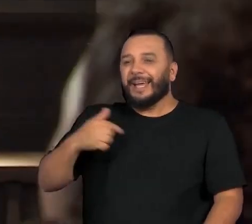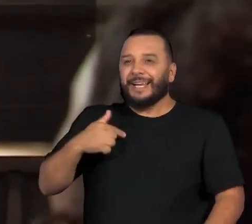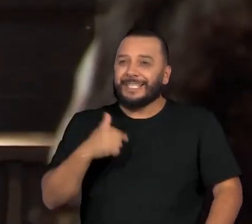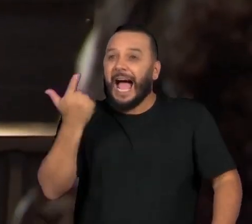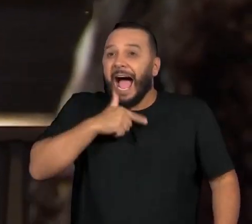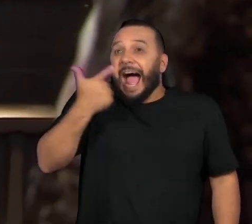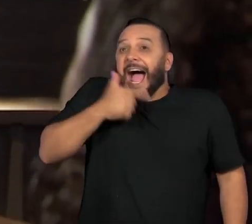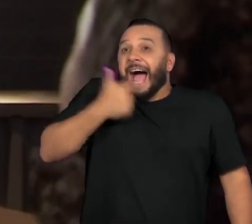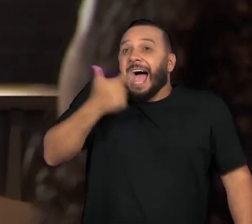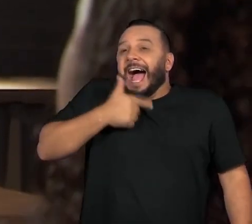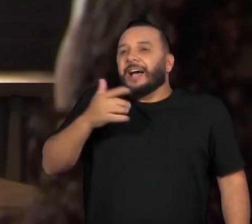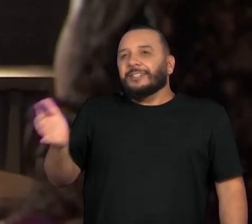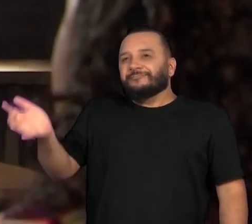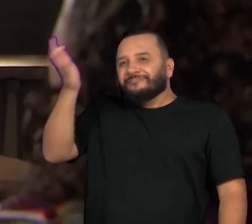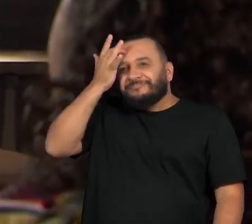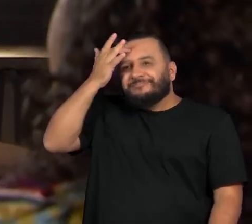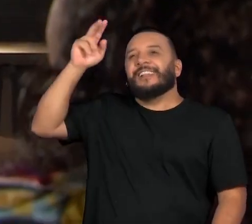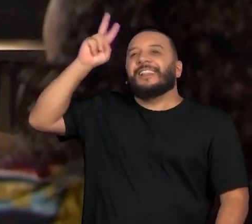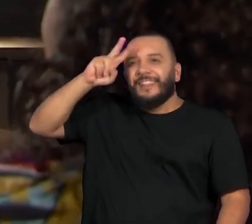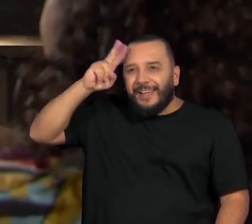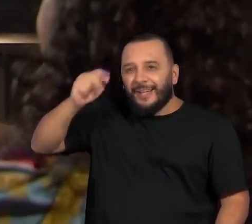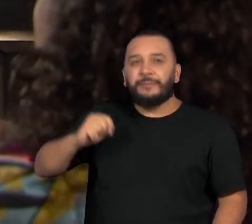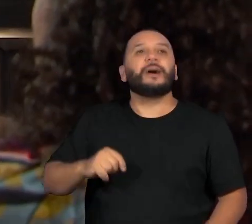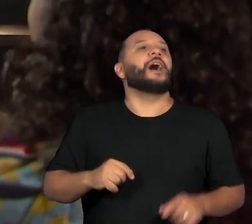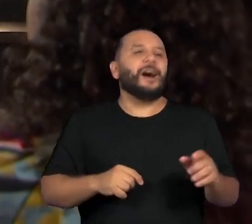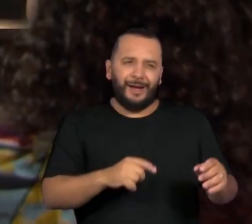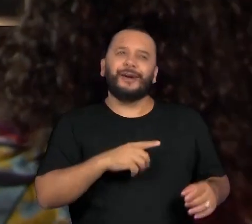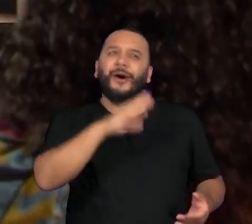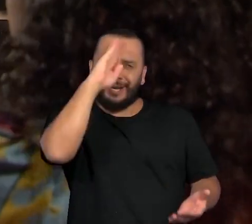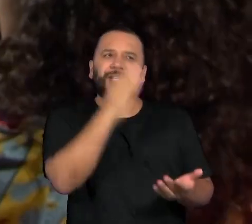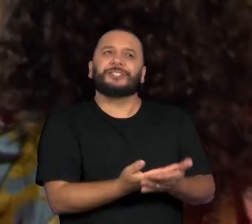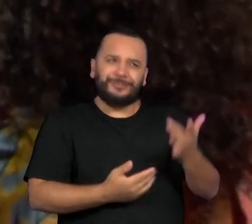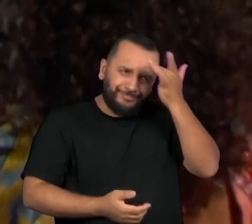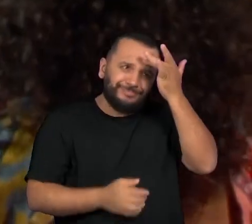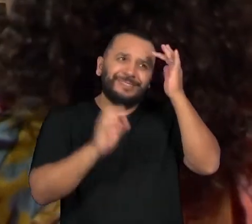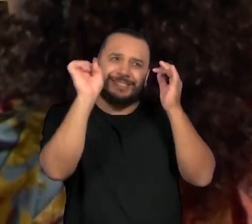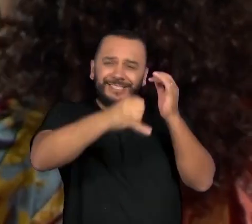espero que eles tenham essa memória desse dia. Eu não tenho dúvida. Ai, tomara, porque eles riram tanto, eles se divertiram.